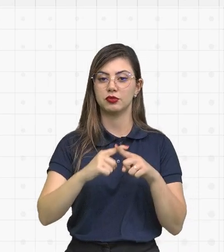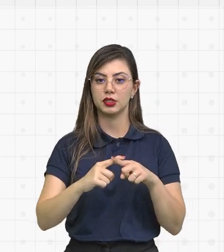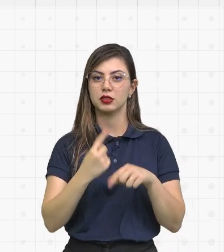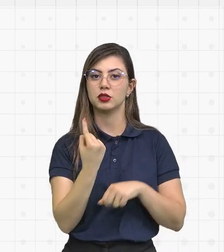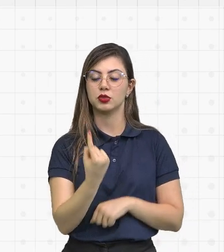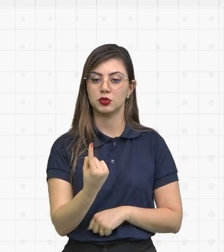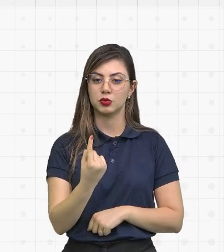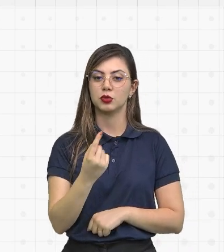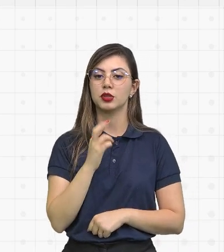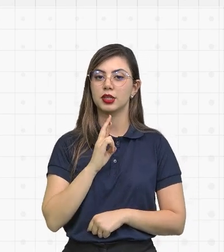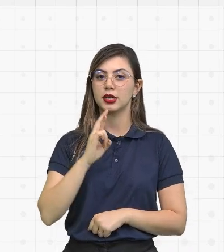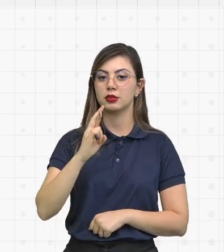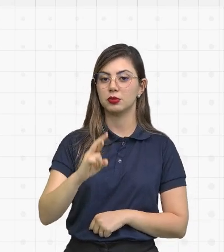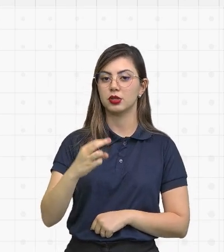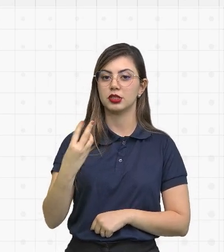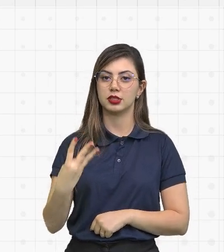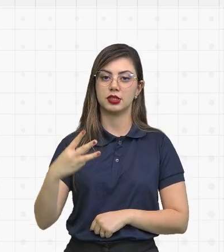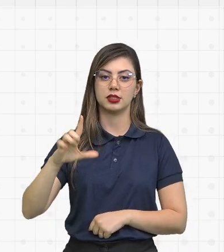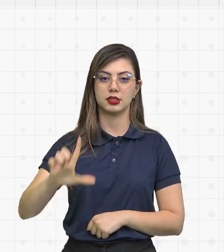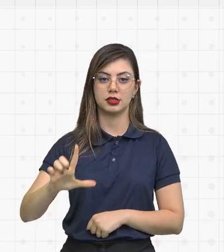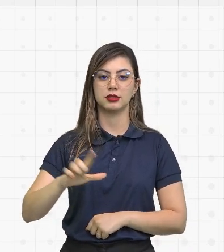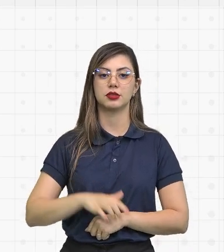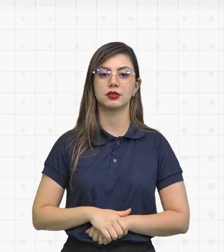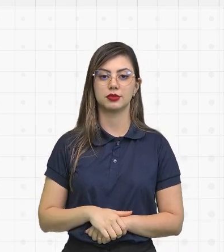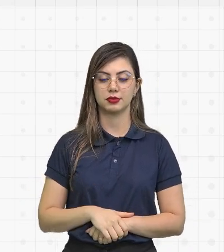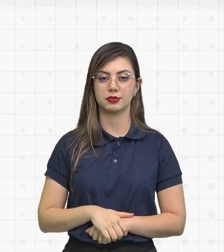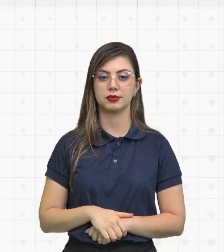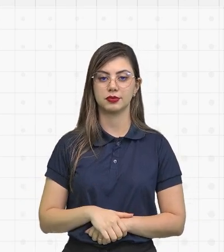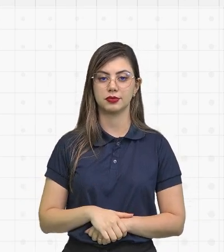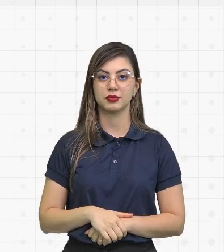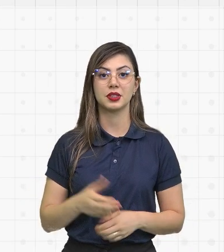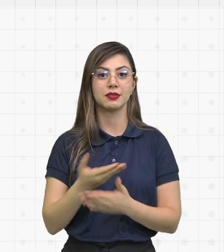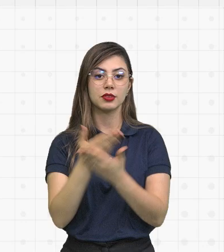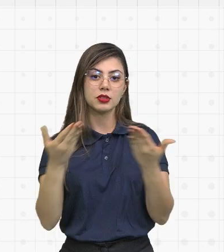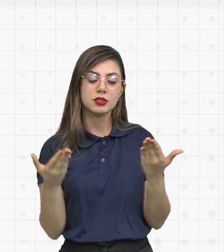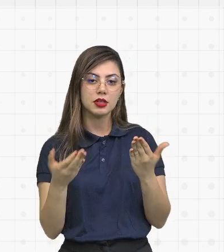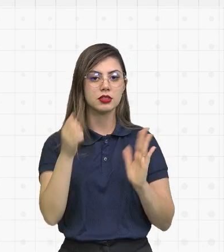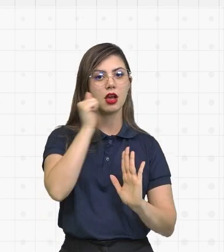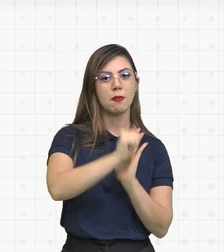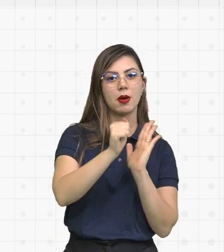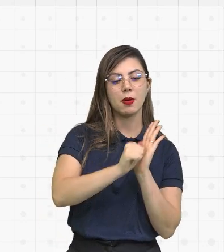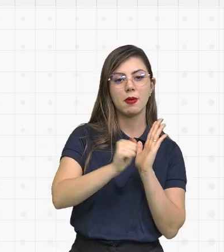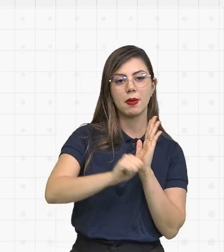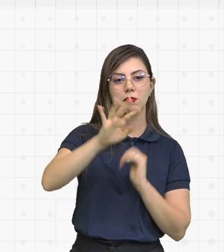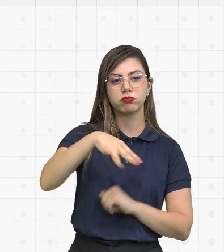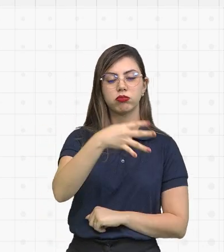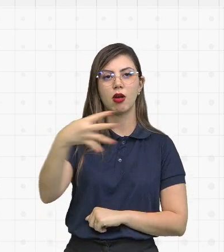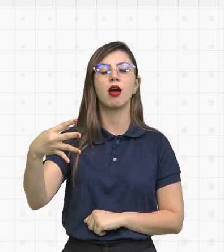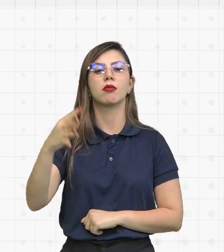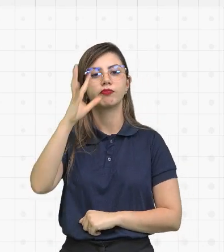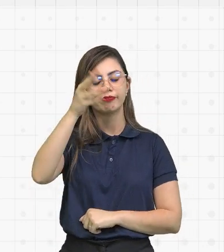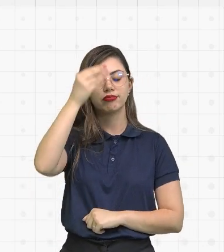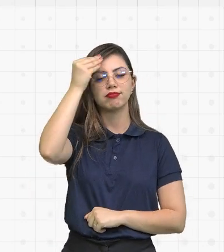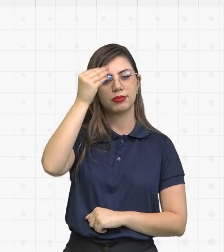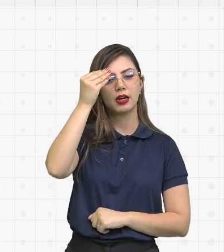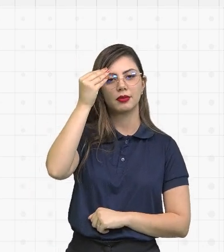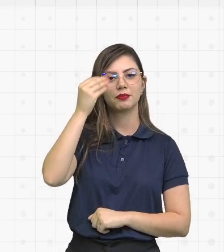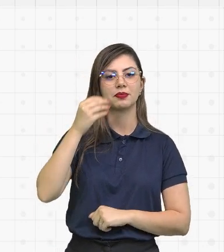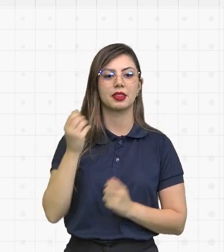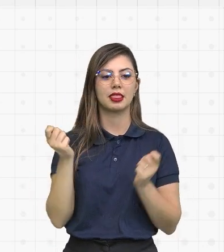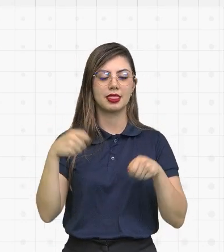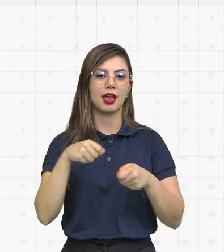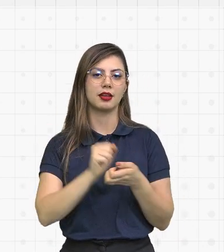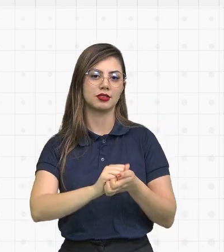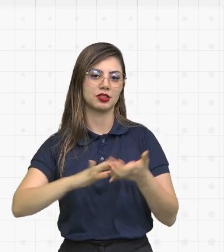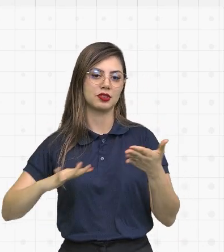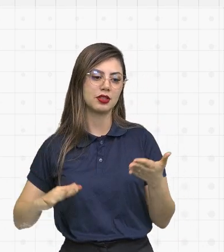1 é igual a 3 litros. Anotem essa tabela para terem em mãos quando precisarem,